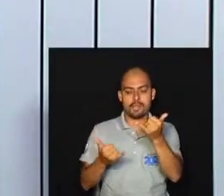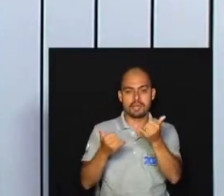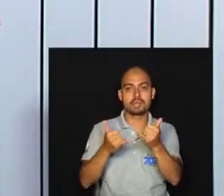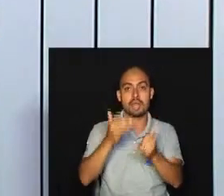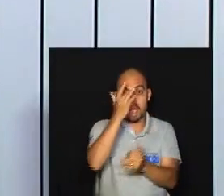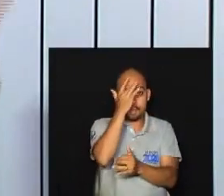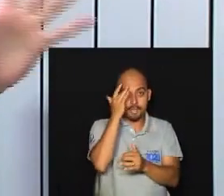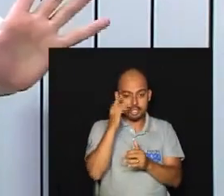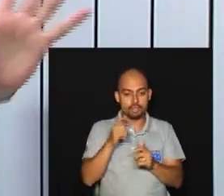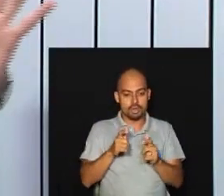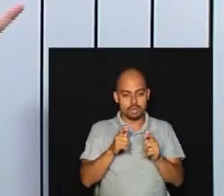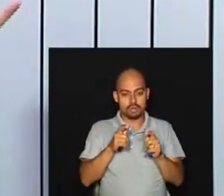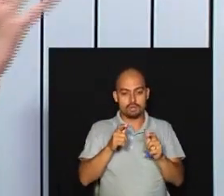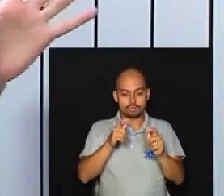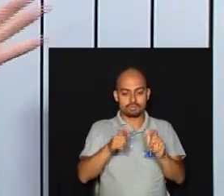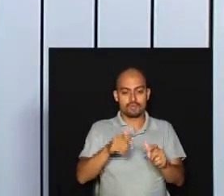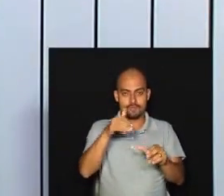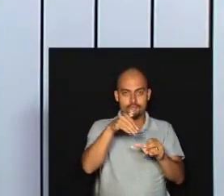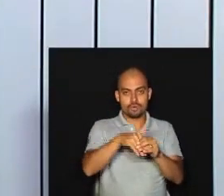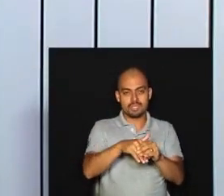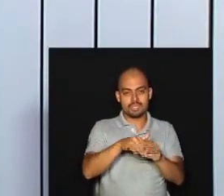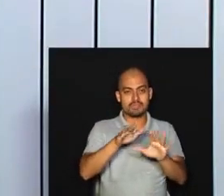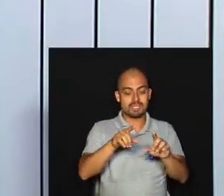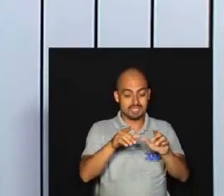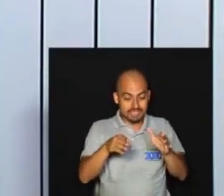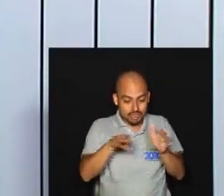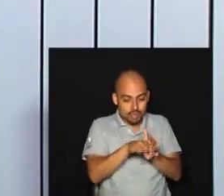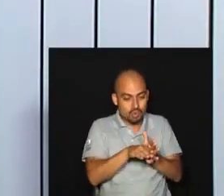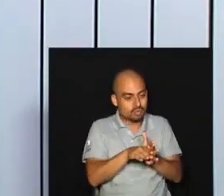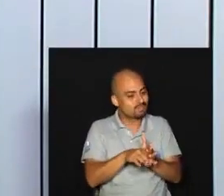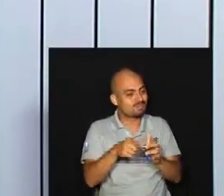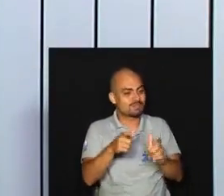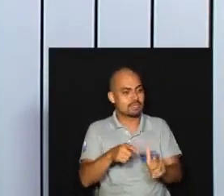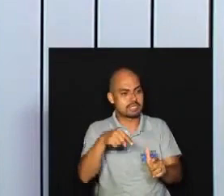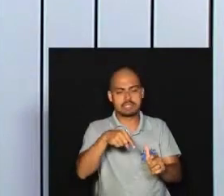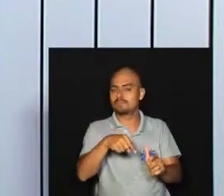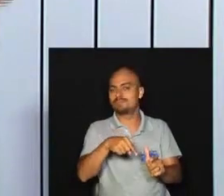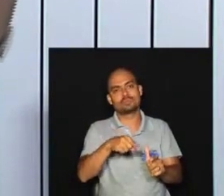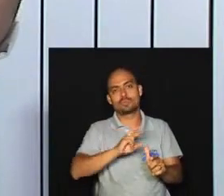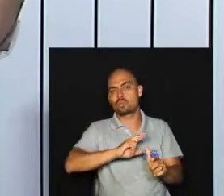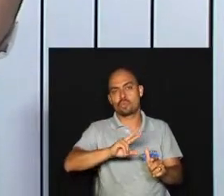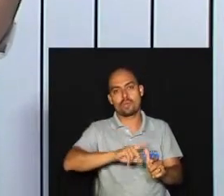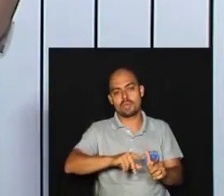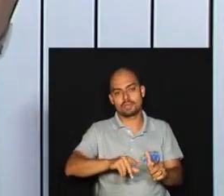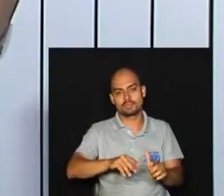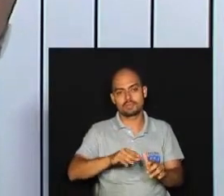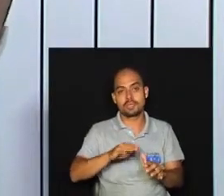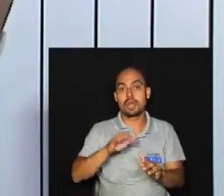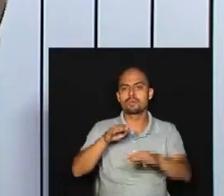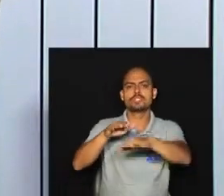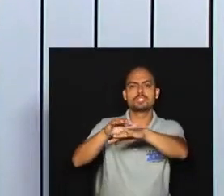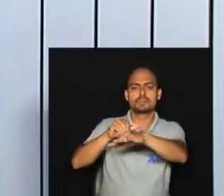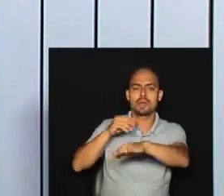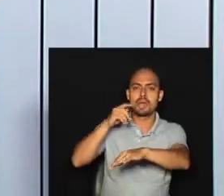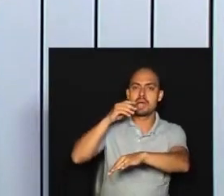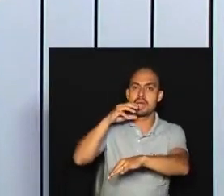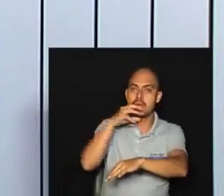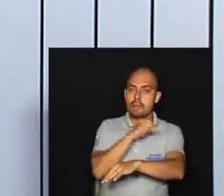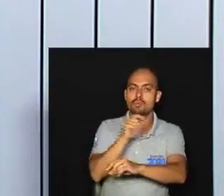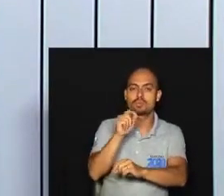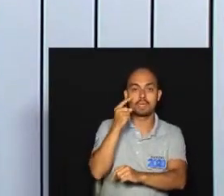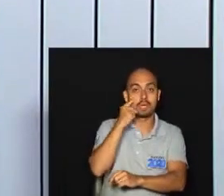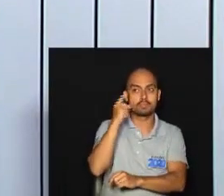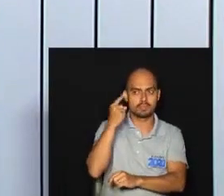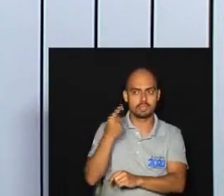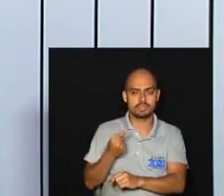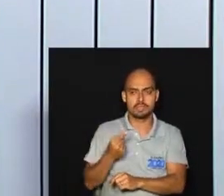mas chega na sala, não é aqui que você vota, e ela não sabe, então, onde que é o seu local. Queria só acionar rapidamente a Mina Abreu, ver